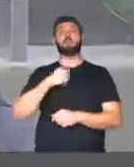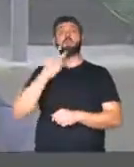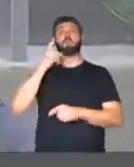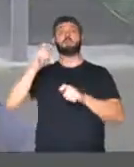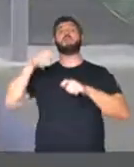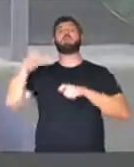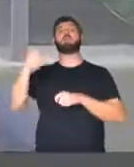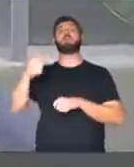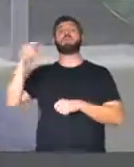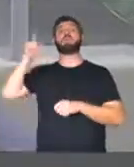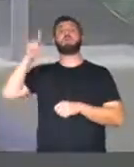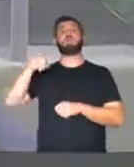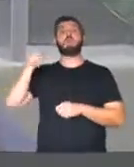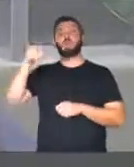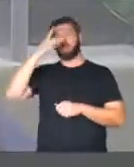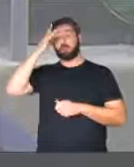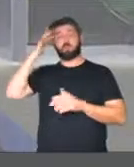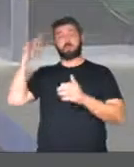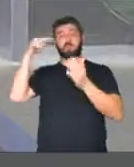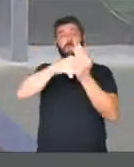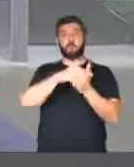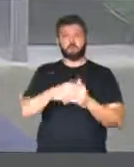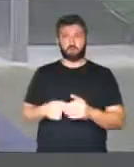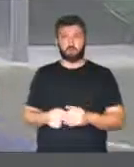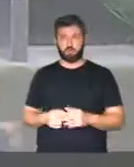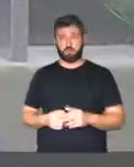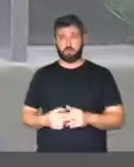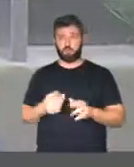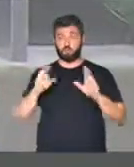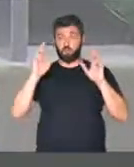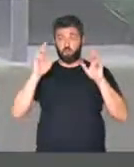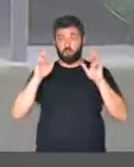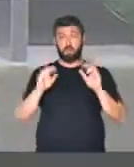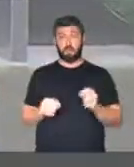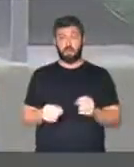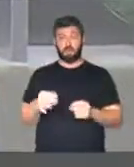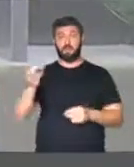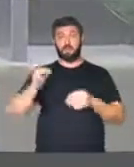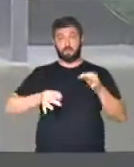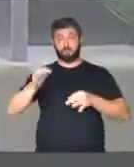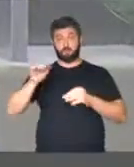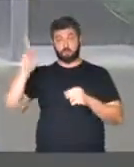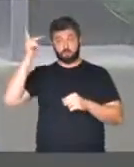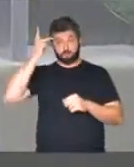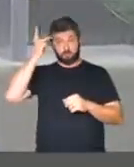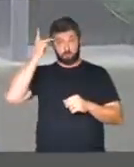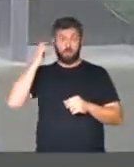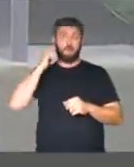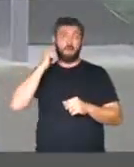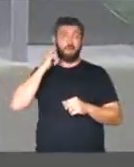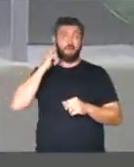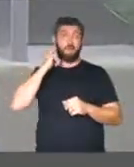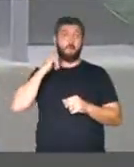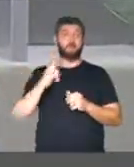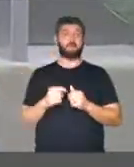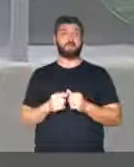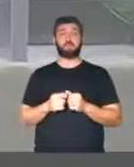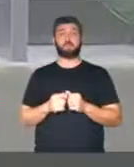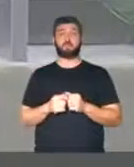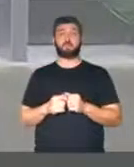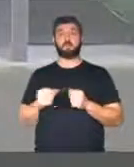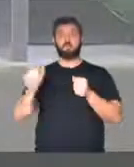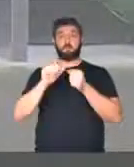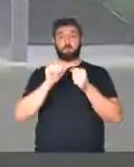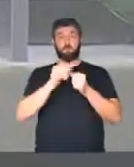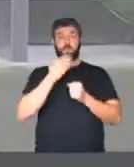trata desse denunciante. E eu espero que a Justiça de São Paulo faça com